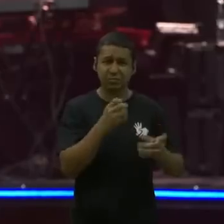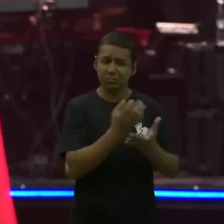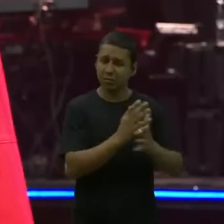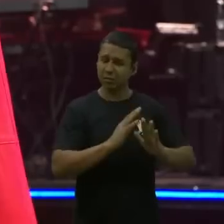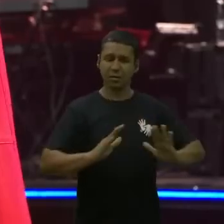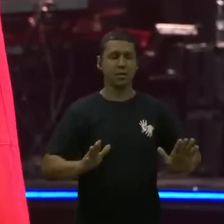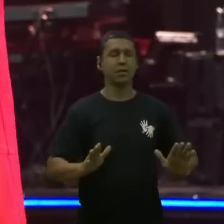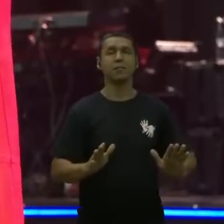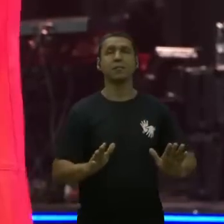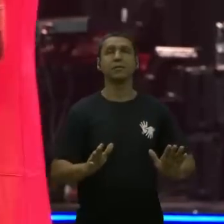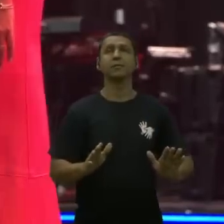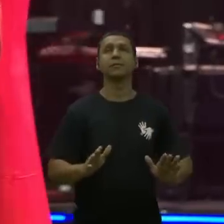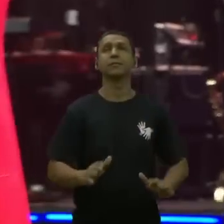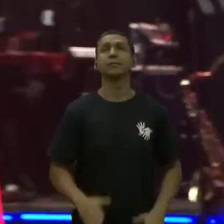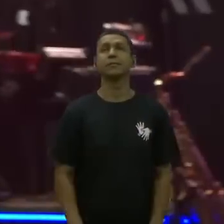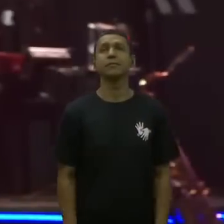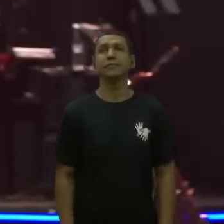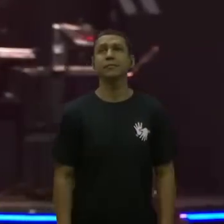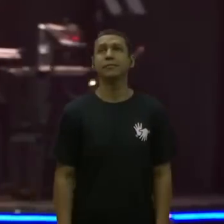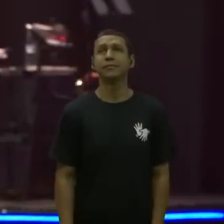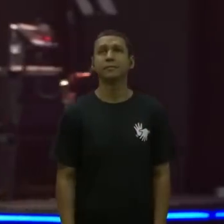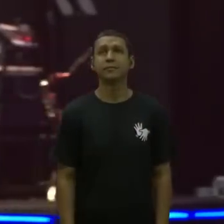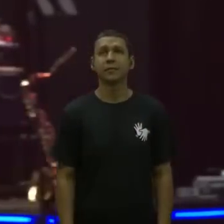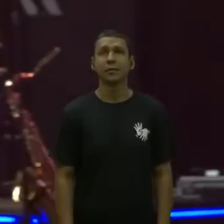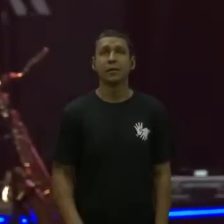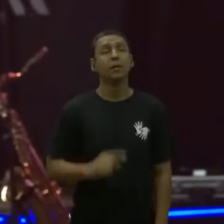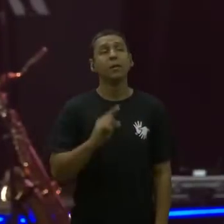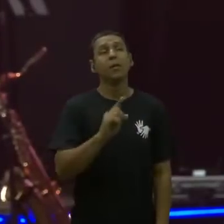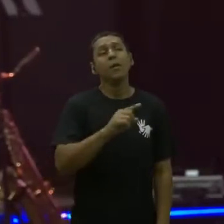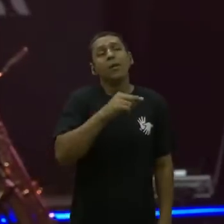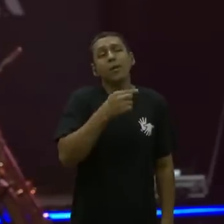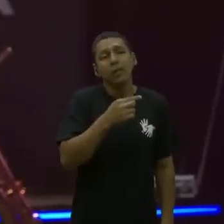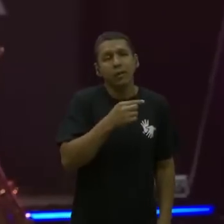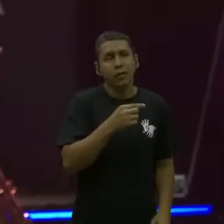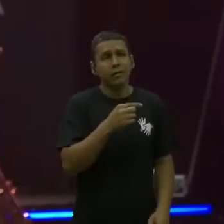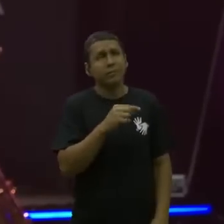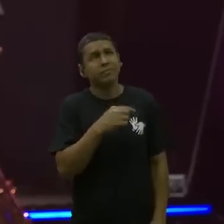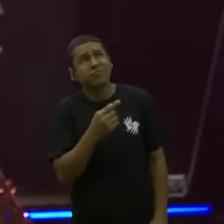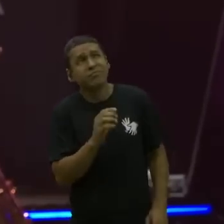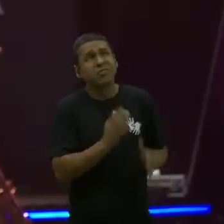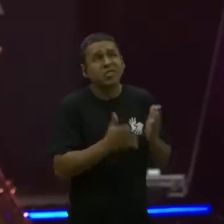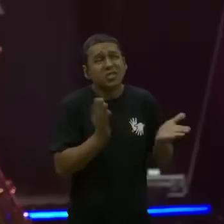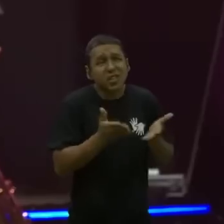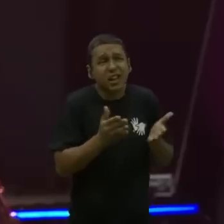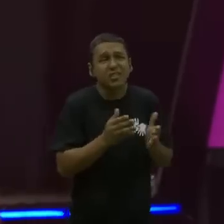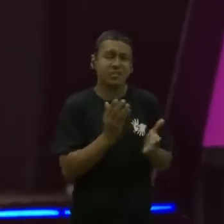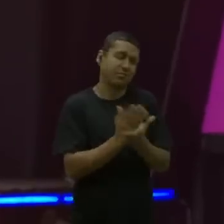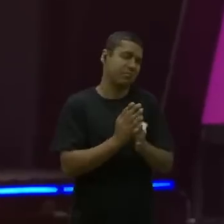Daqui a pouco acaba.